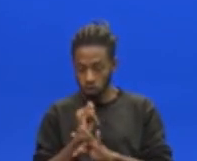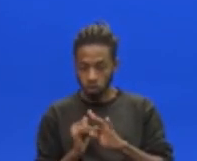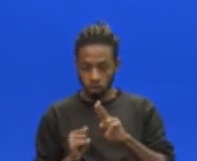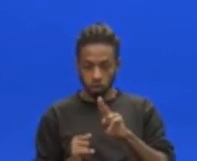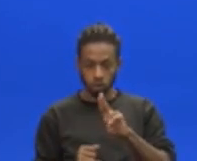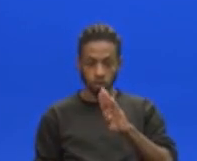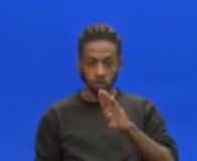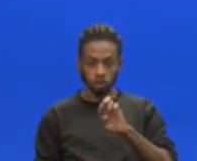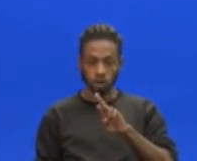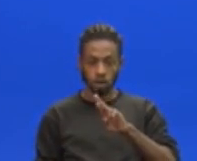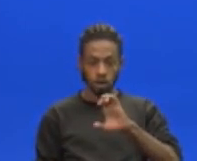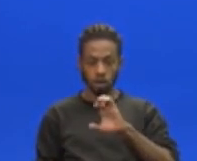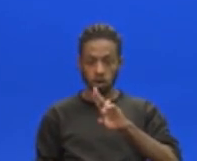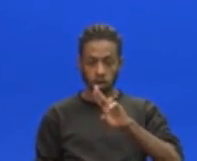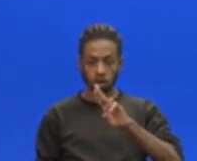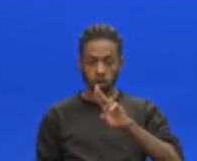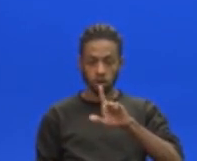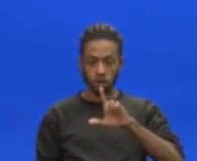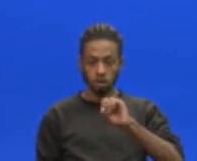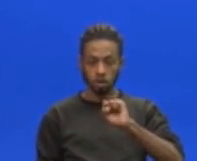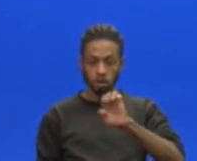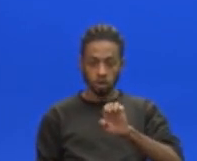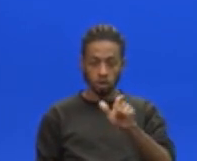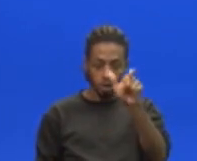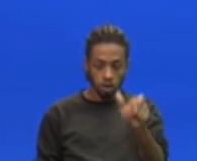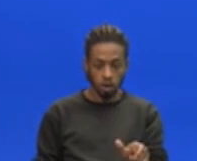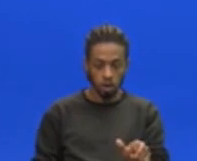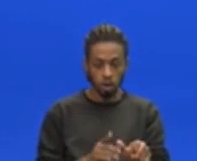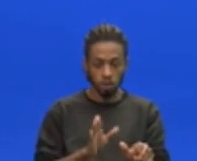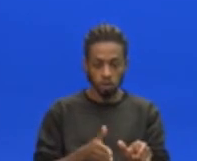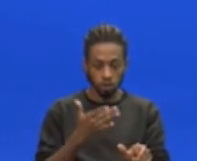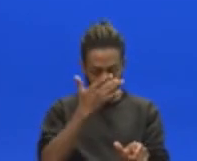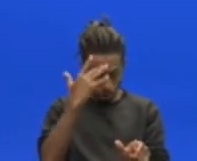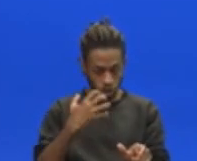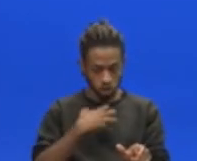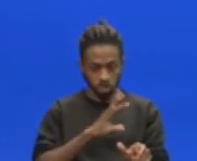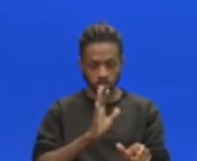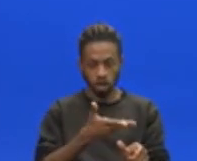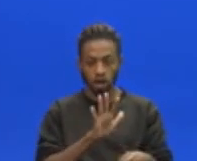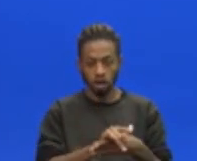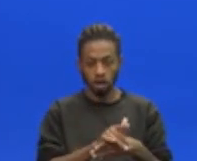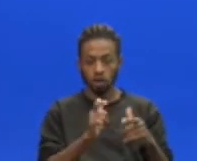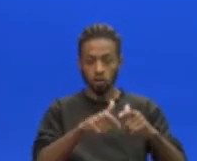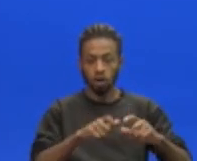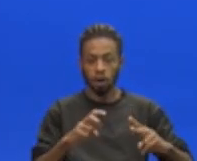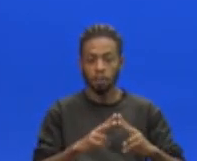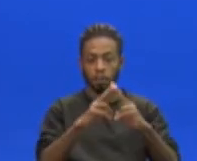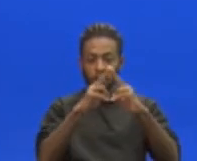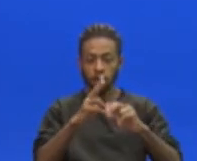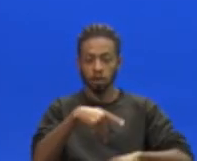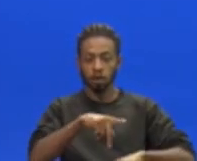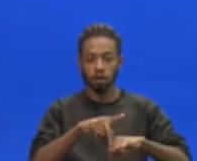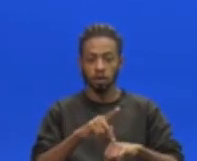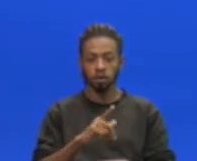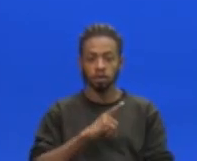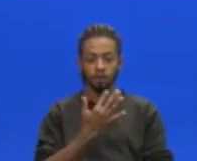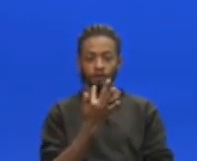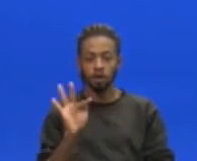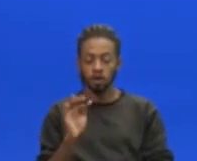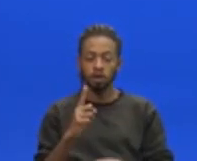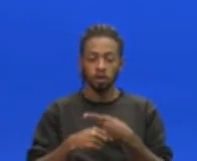febre tifoide em pacientes internados em hospitais, né, de Paris. Assim como também estudou muito o índice,